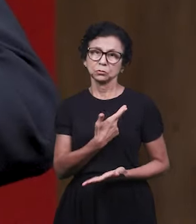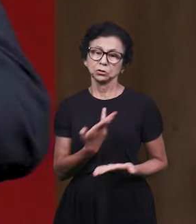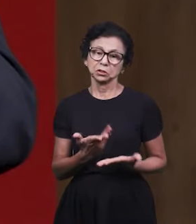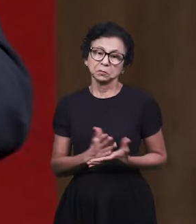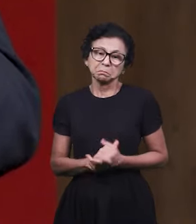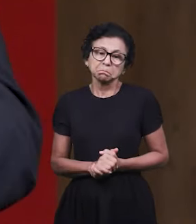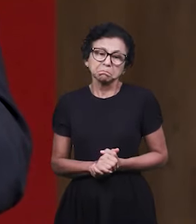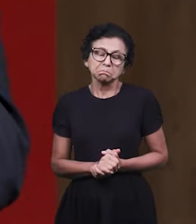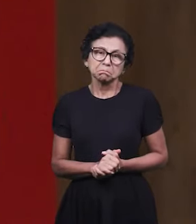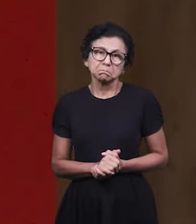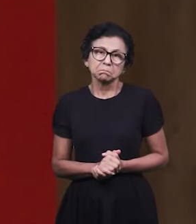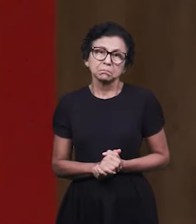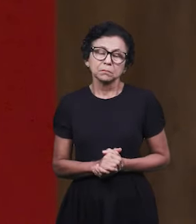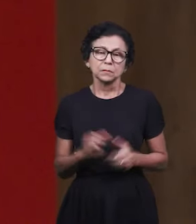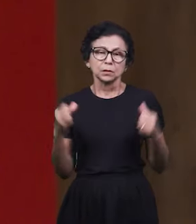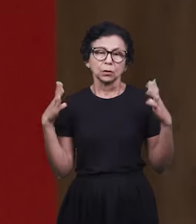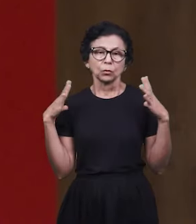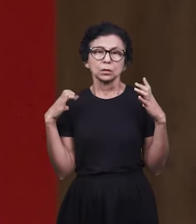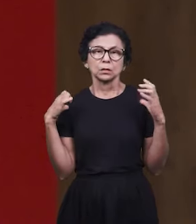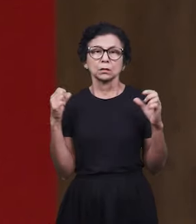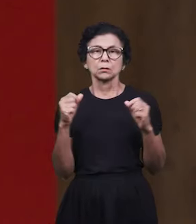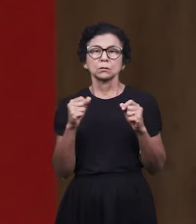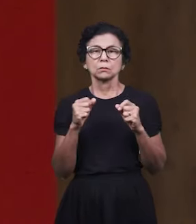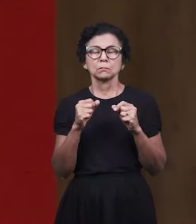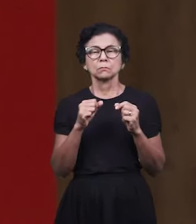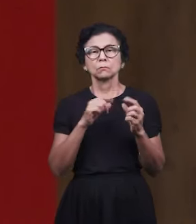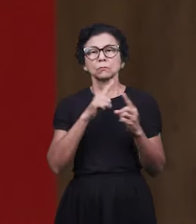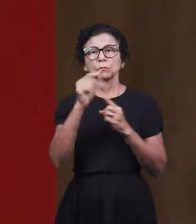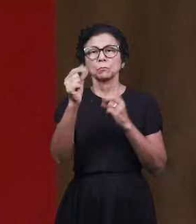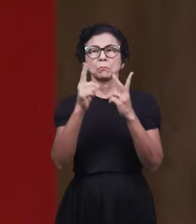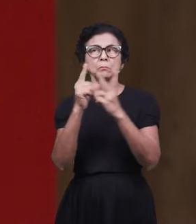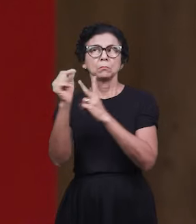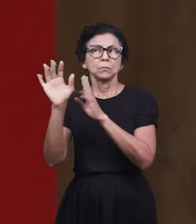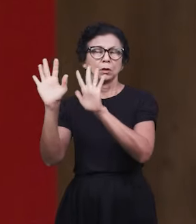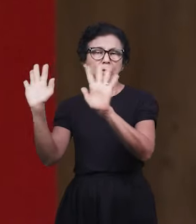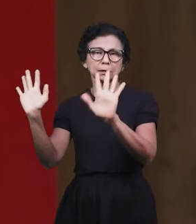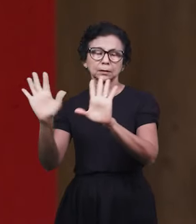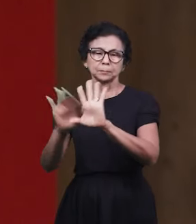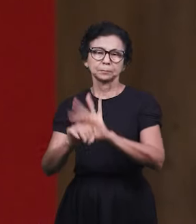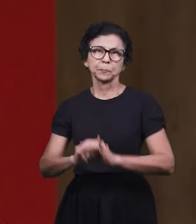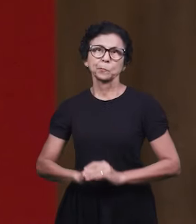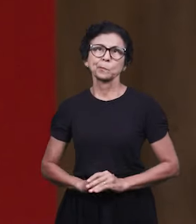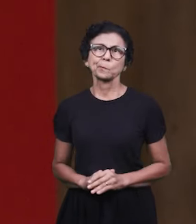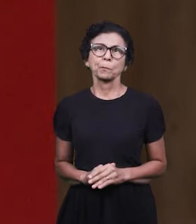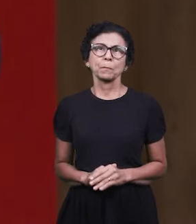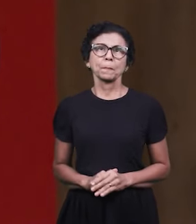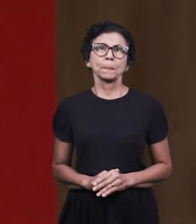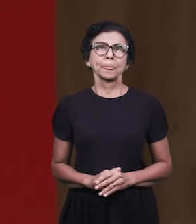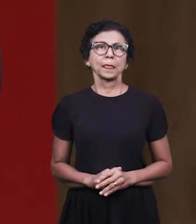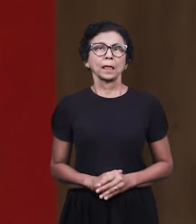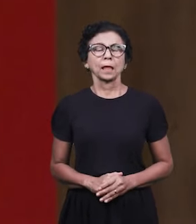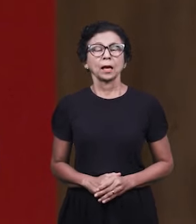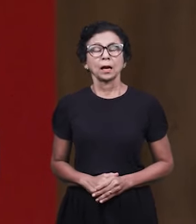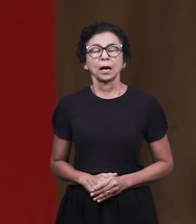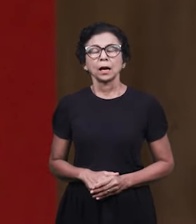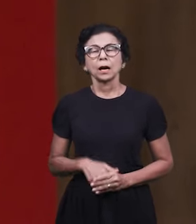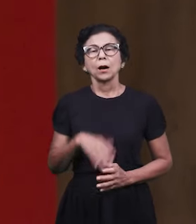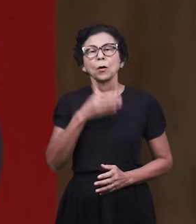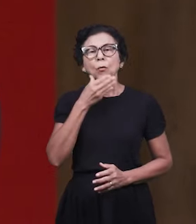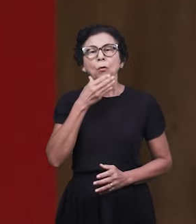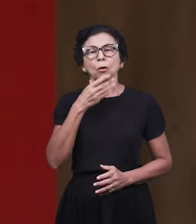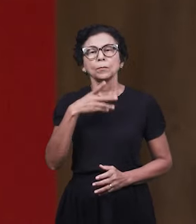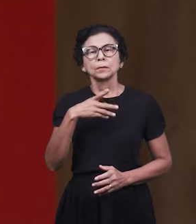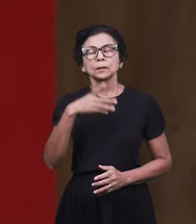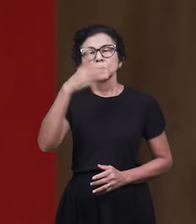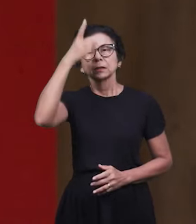E os dois saíram. E o irmão disse assim: ó, eu ouvi o nome das duas irmãs. Uma era fulana de tal e outra era fulana de tal.